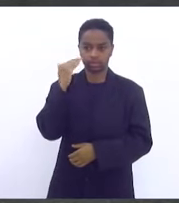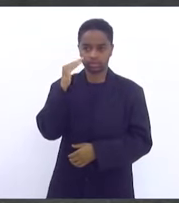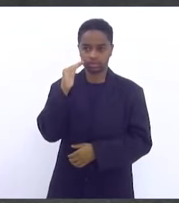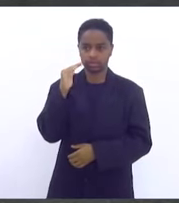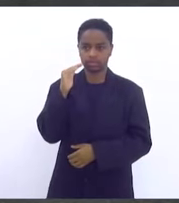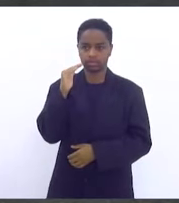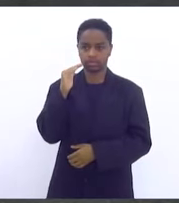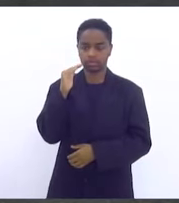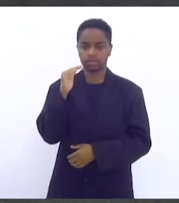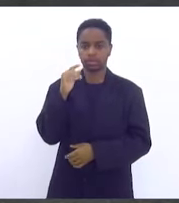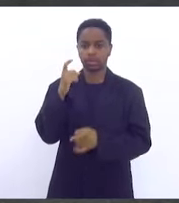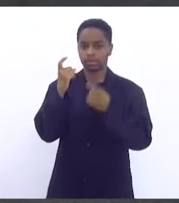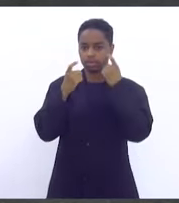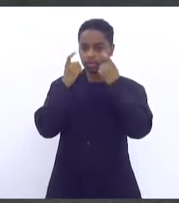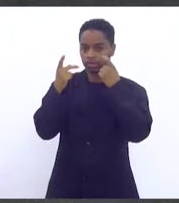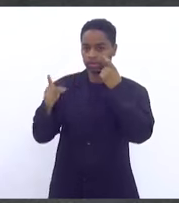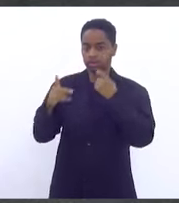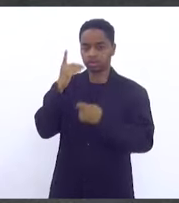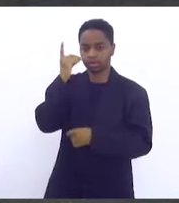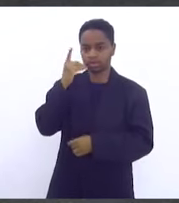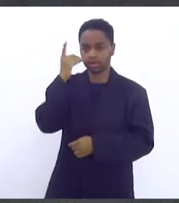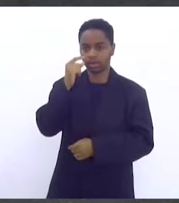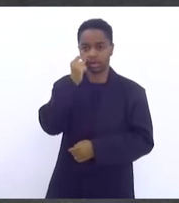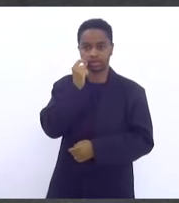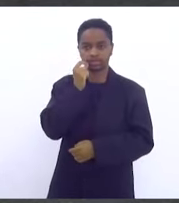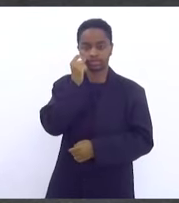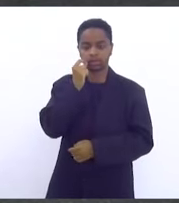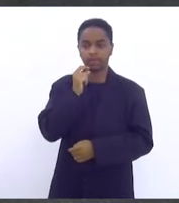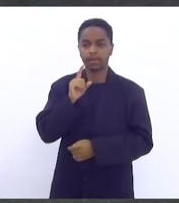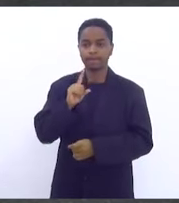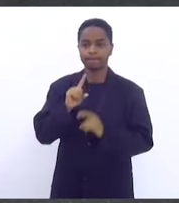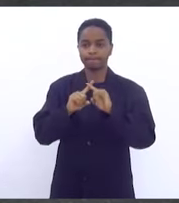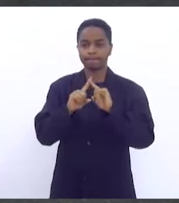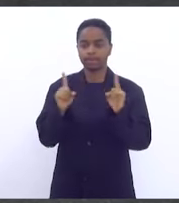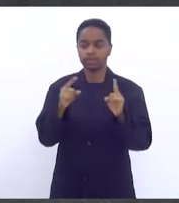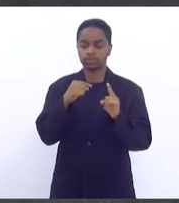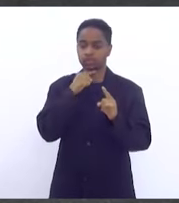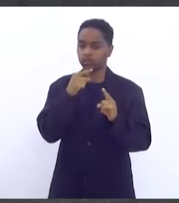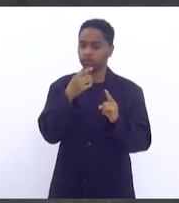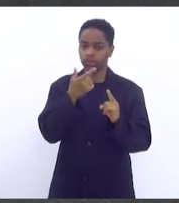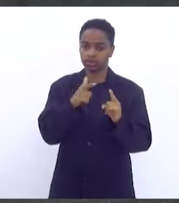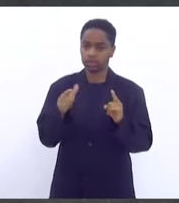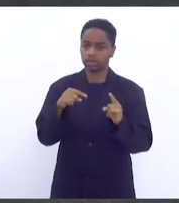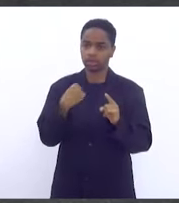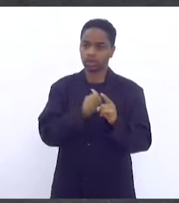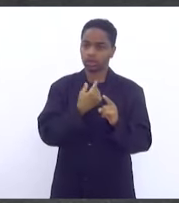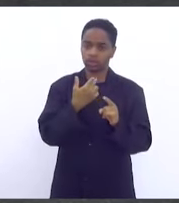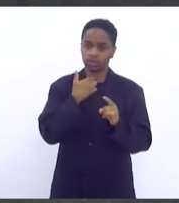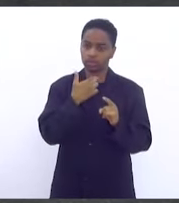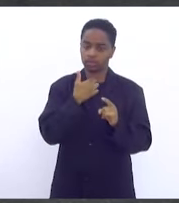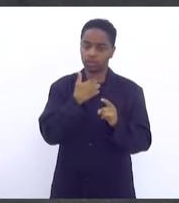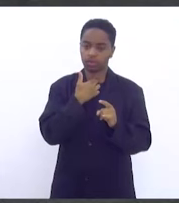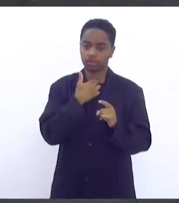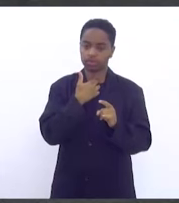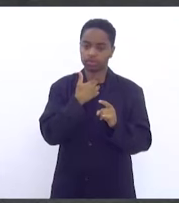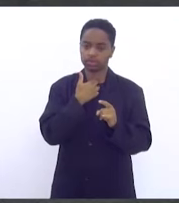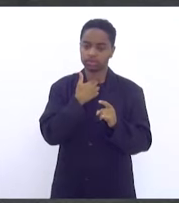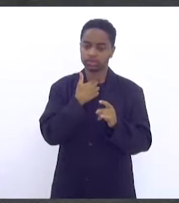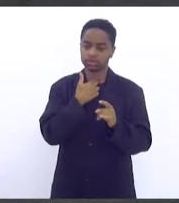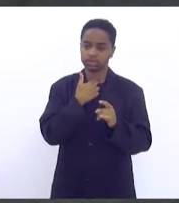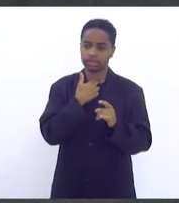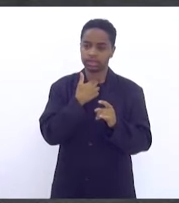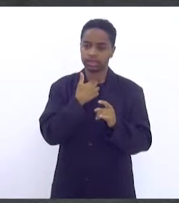a preocupação do deputado Giovanni Ratinho, mas, sem dúvida nenhuma, a gente não pode prescindir dos